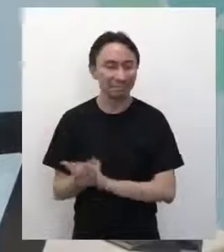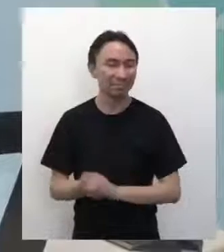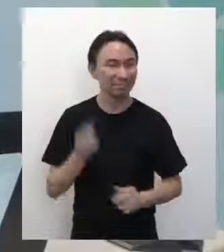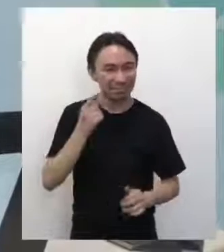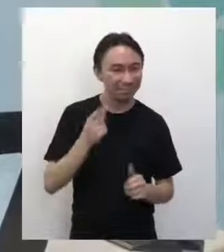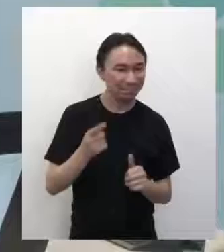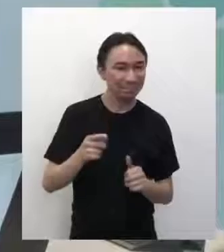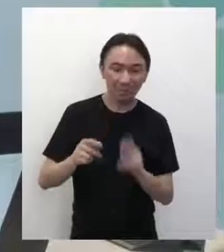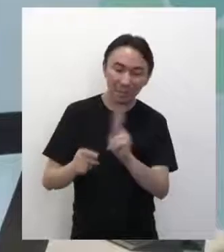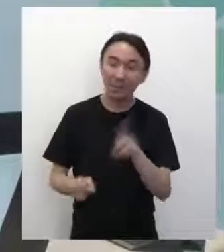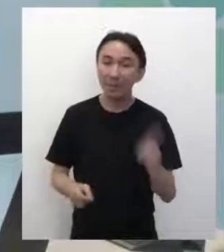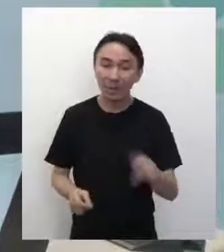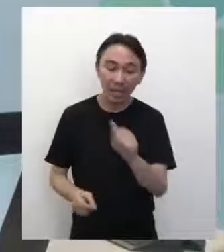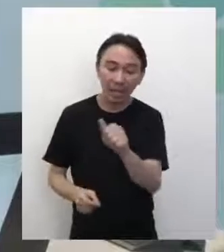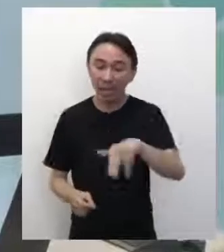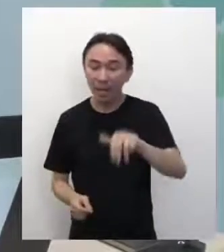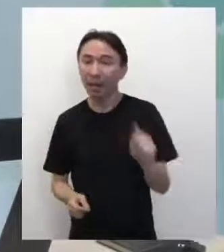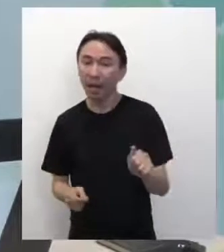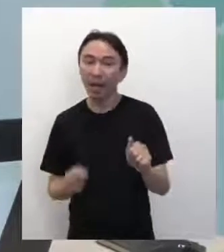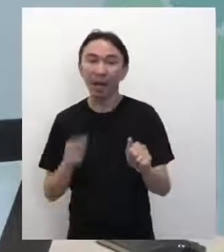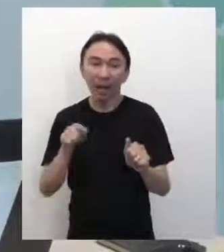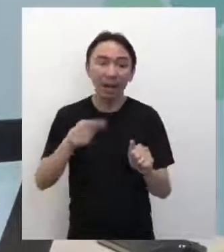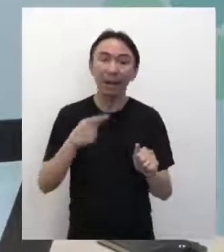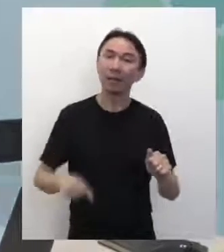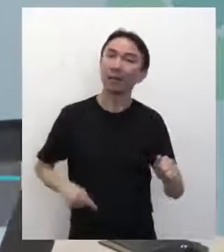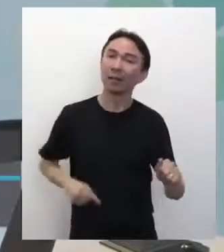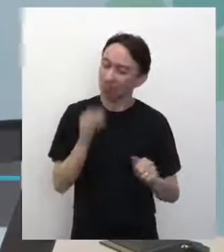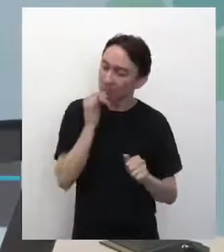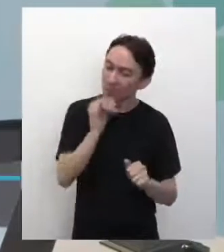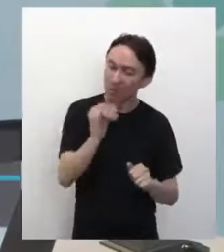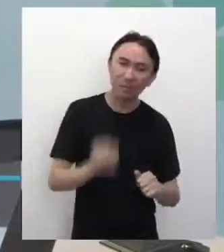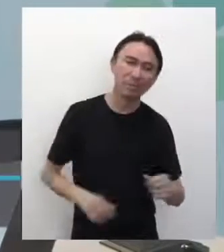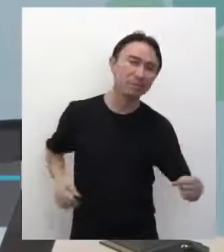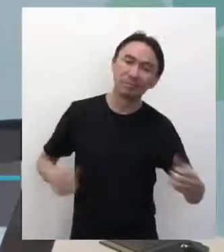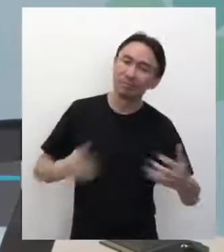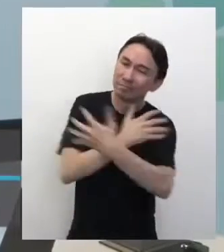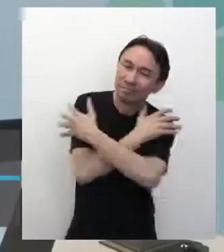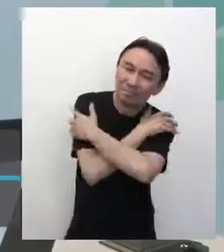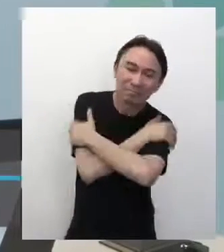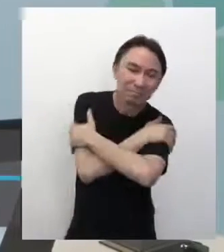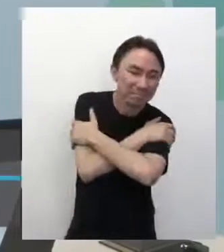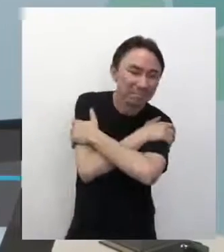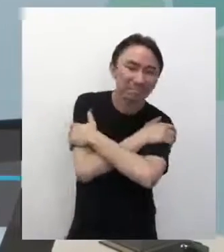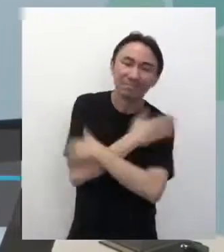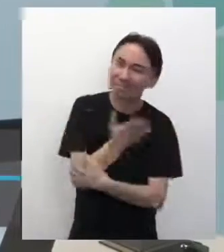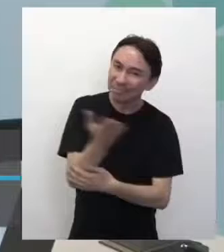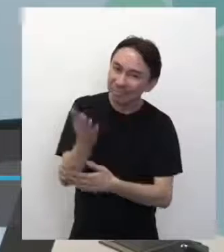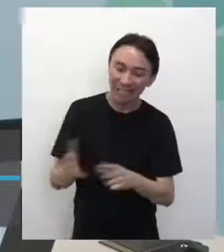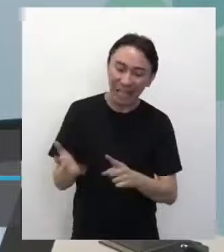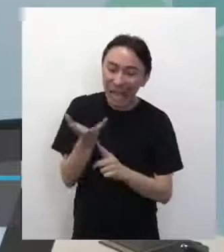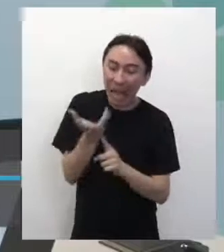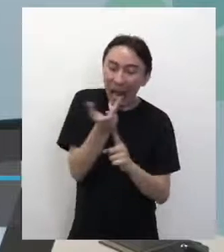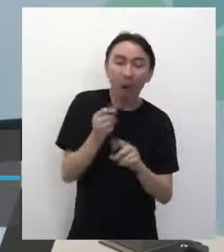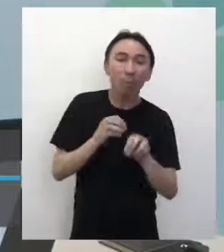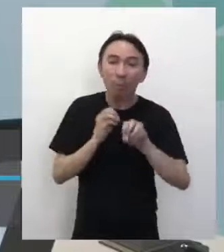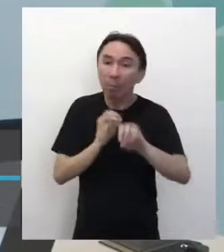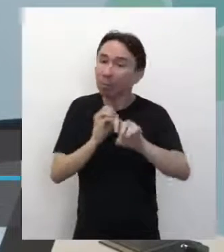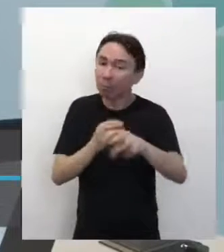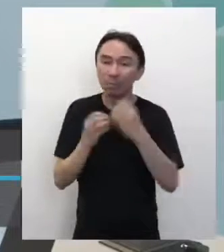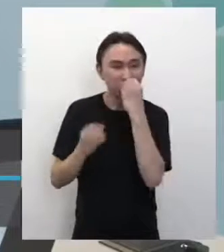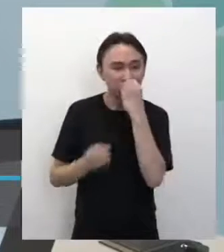aqui a Pro Ana Paula, que mandou um abraço. Muito obrigado, professora Ana Paula, por ter ficado aí com as aulas de arte. Estou com saudades